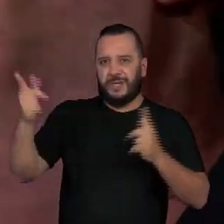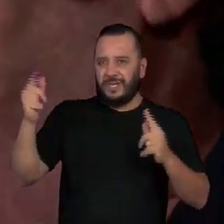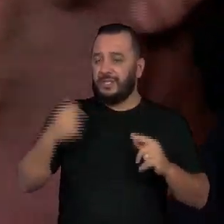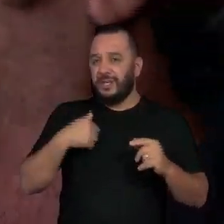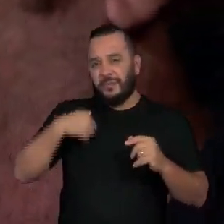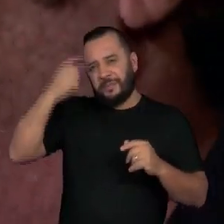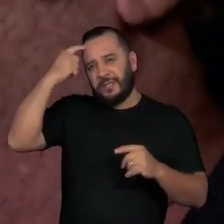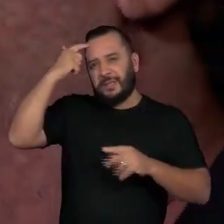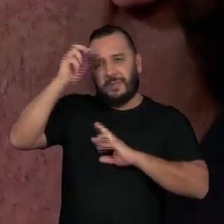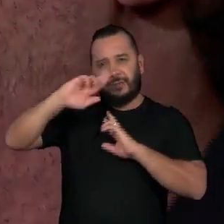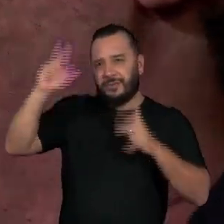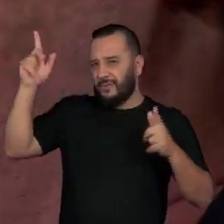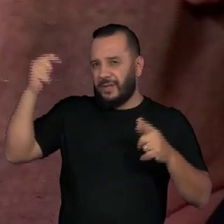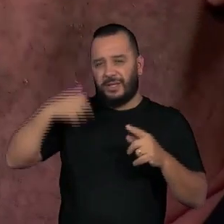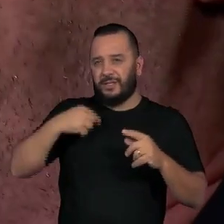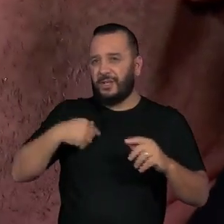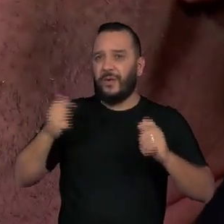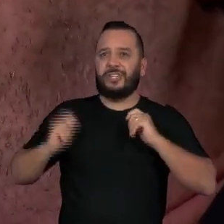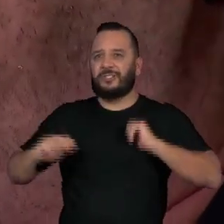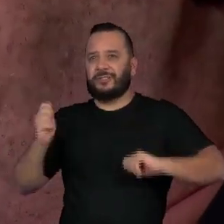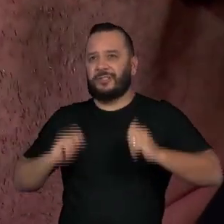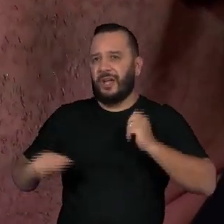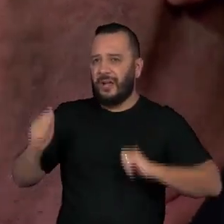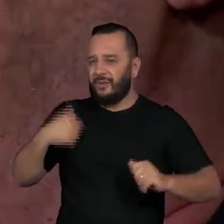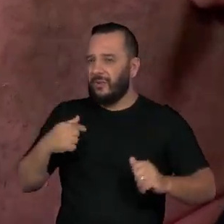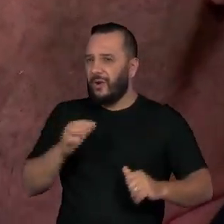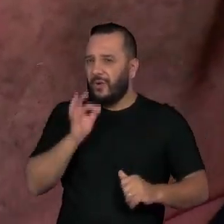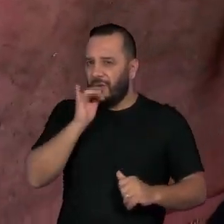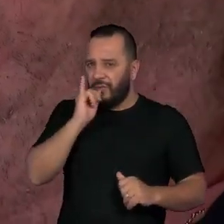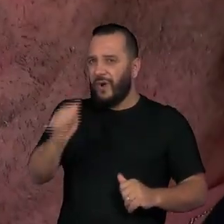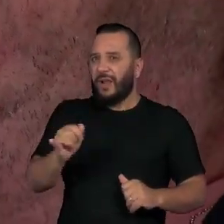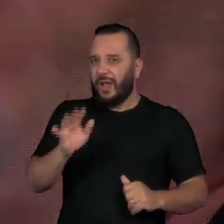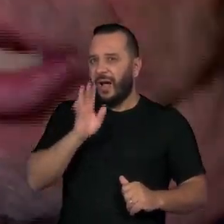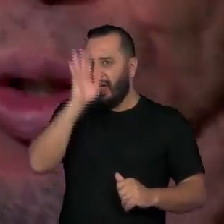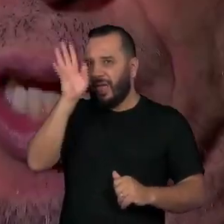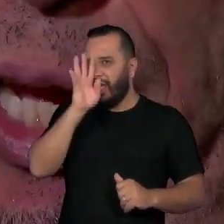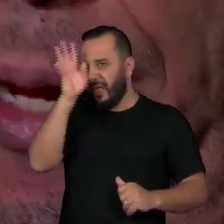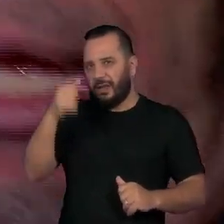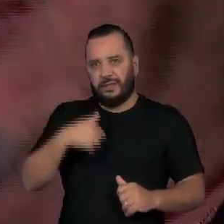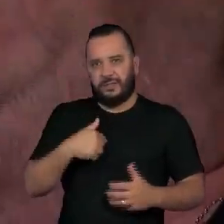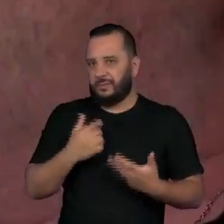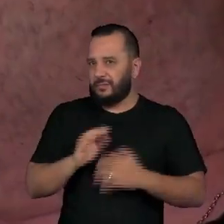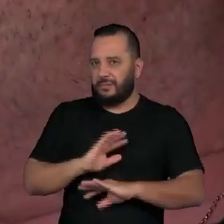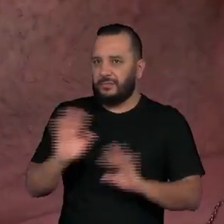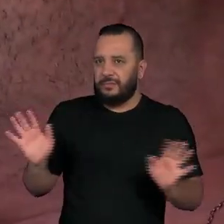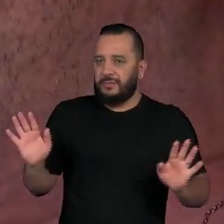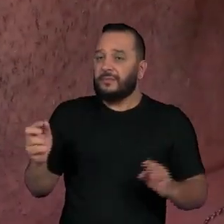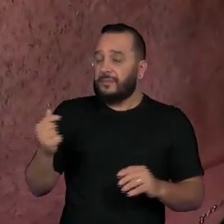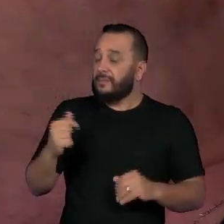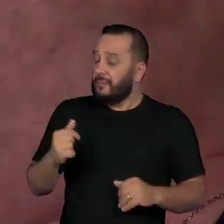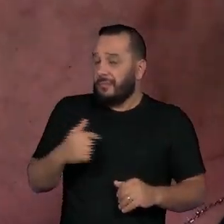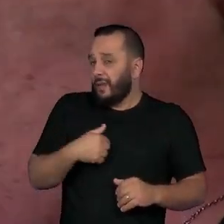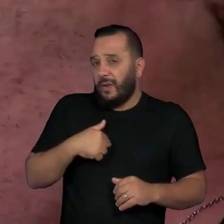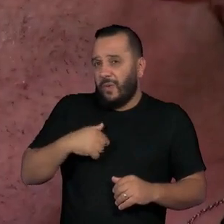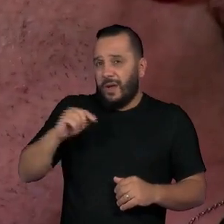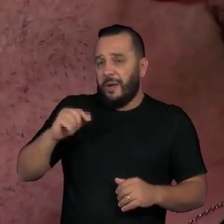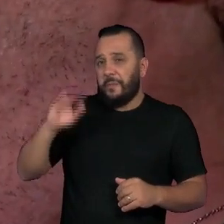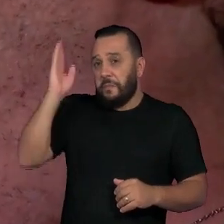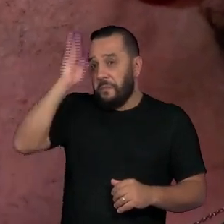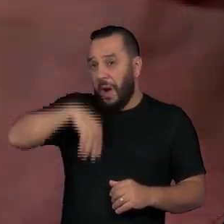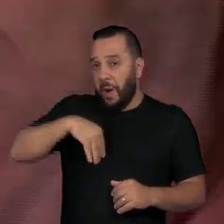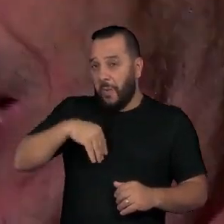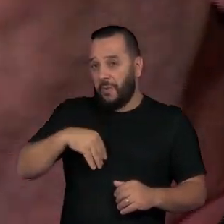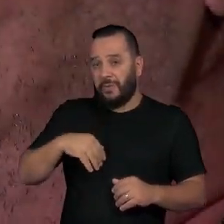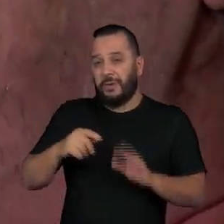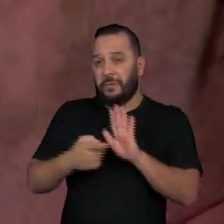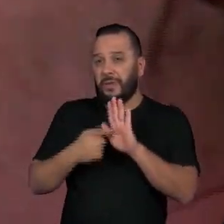pelos pensamentos pelas coisas que eu queria fazer falar e tal e eu acho que ser ovelha negra não é um